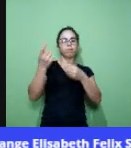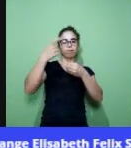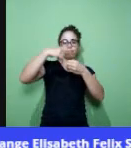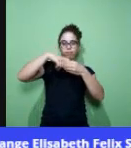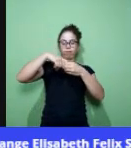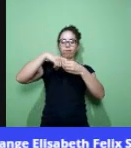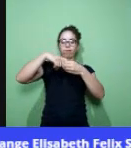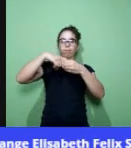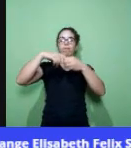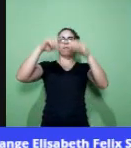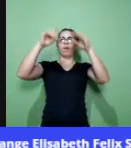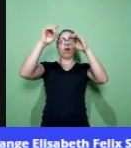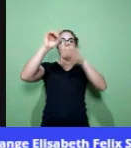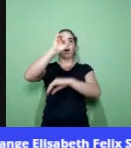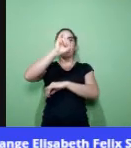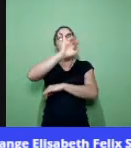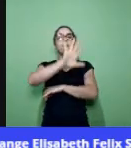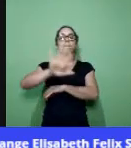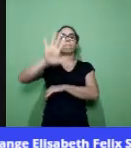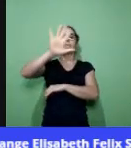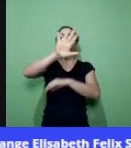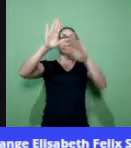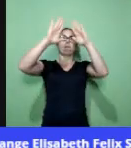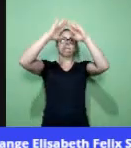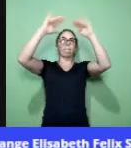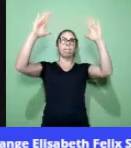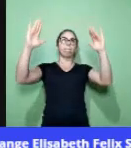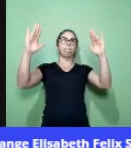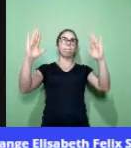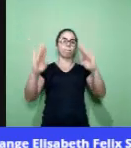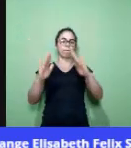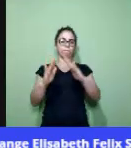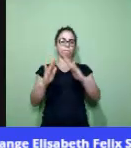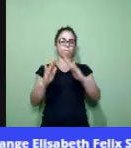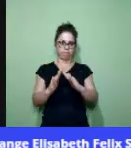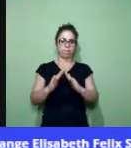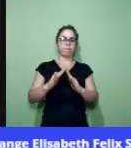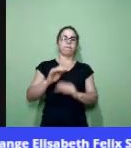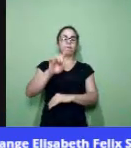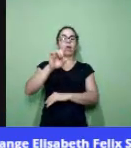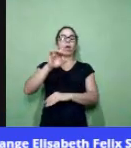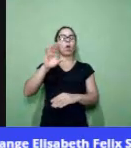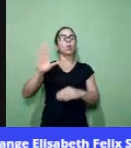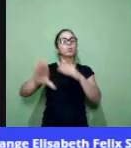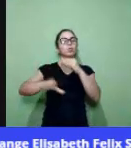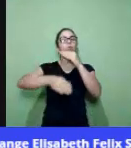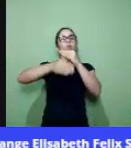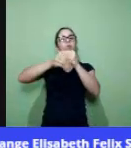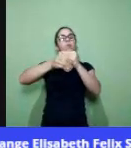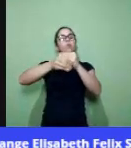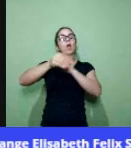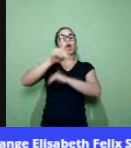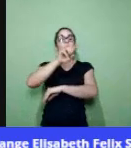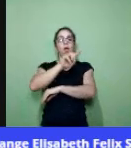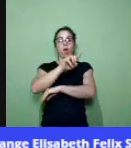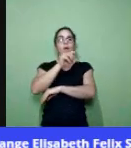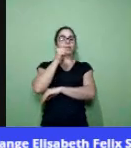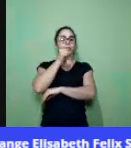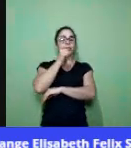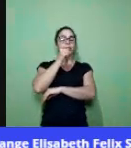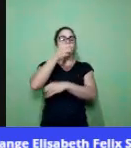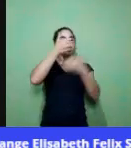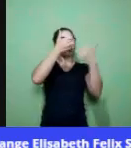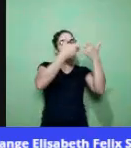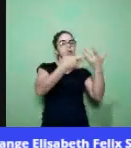mapa, por favor? Só para a gente complementar o que a Silmara estava dizendo, que a gente está fazendo